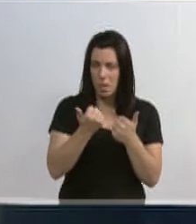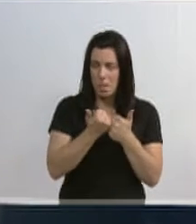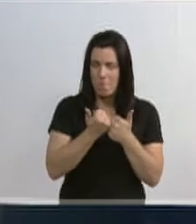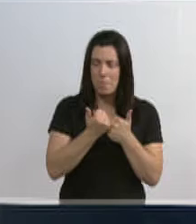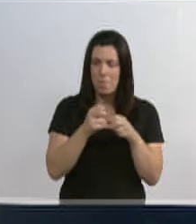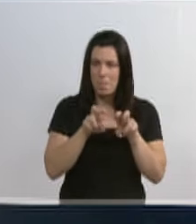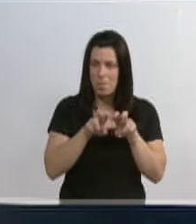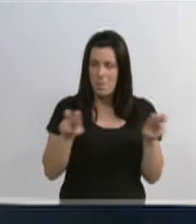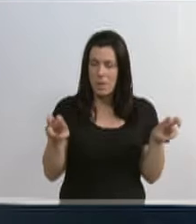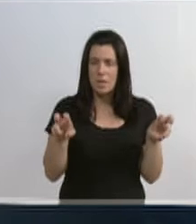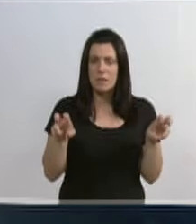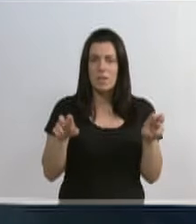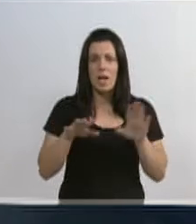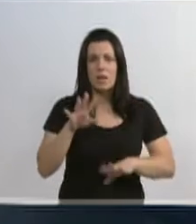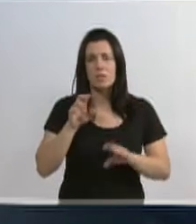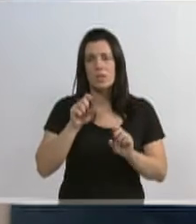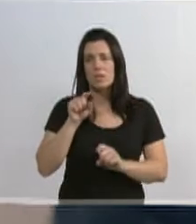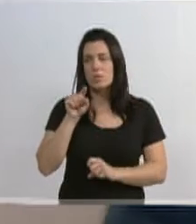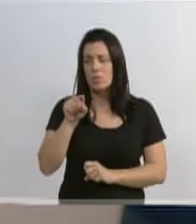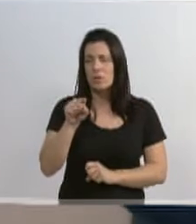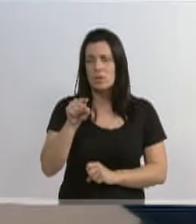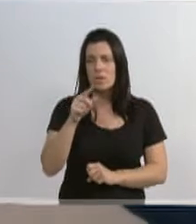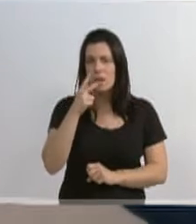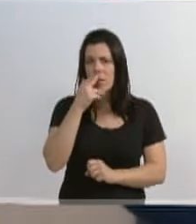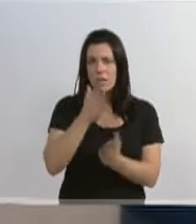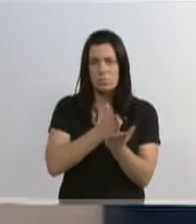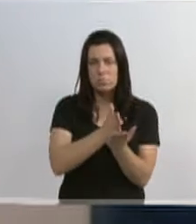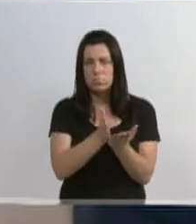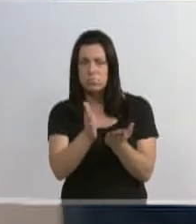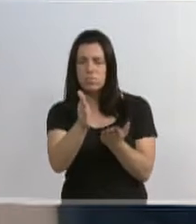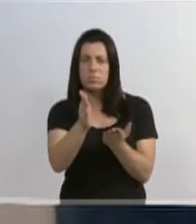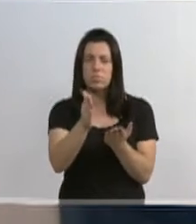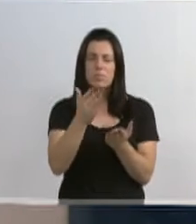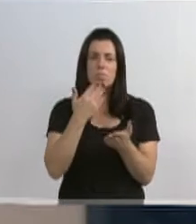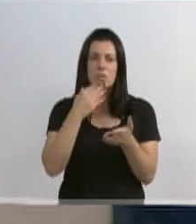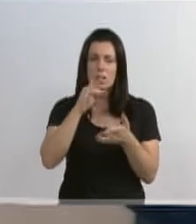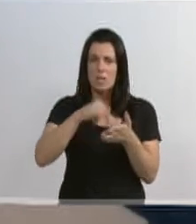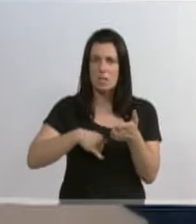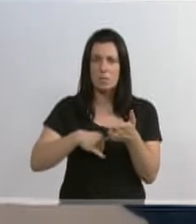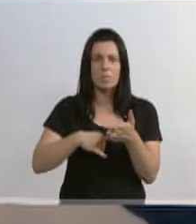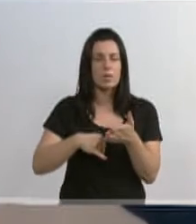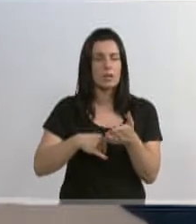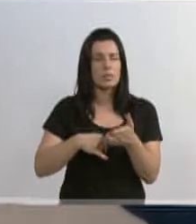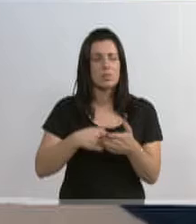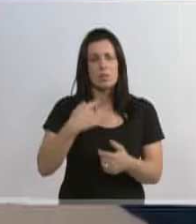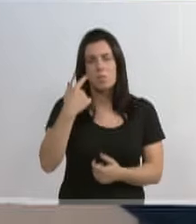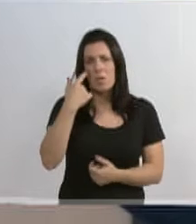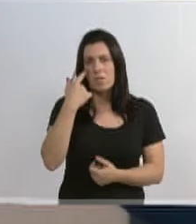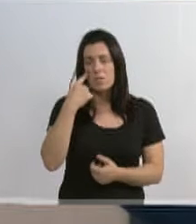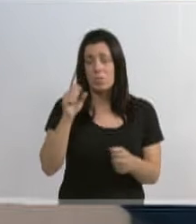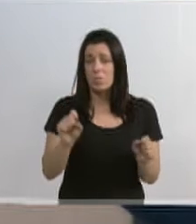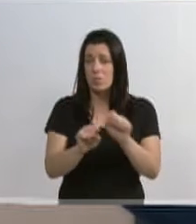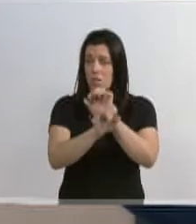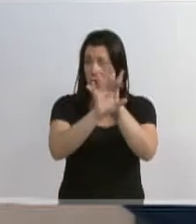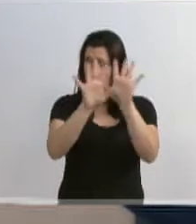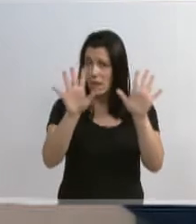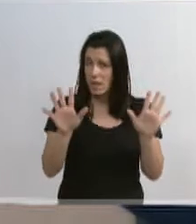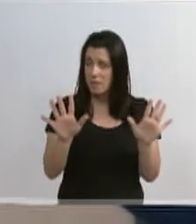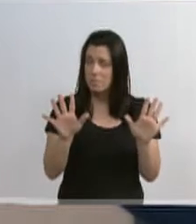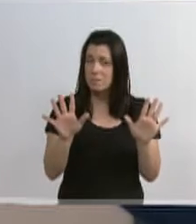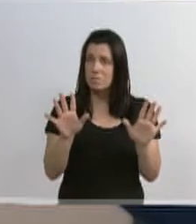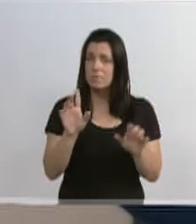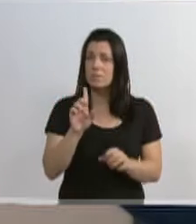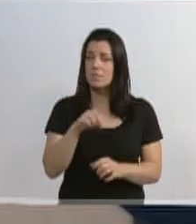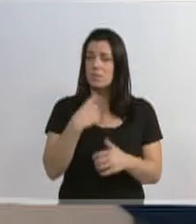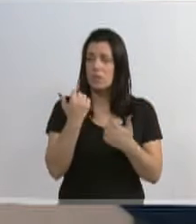na visão dos senhores, alguém esteja se desviando do requerimento, porque numa visão bem apurada aqui, vocês vão ver que a gente, de